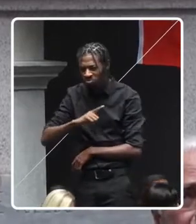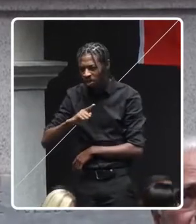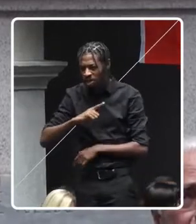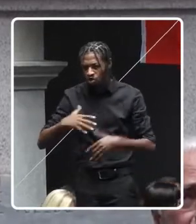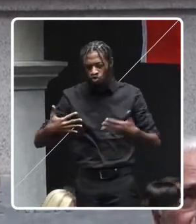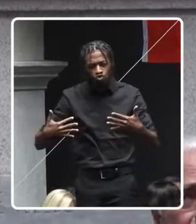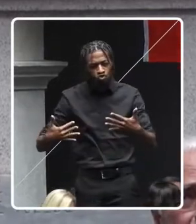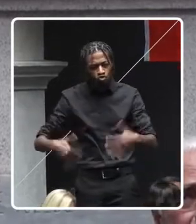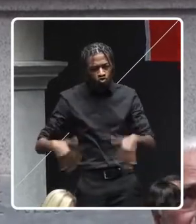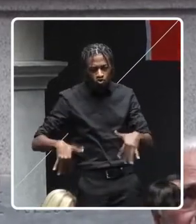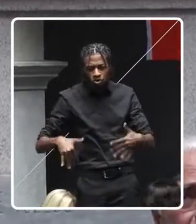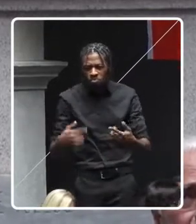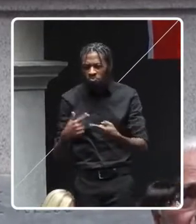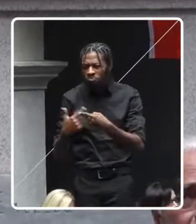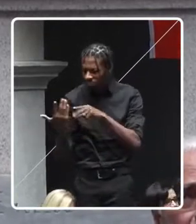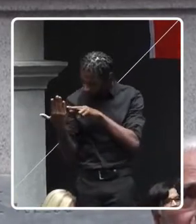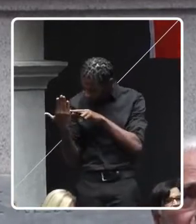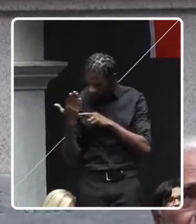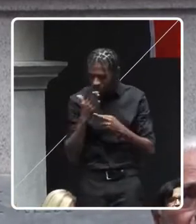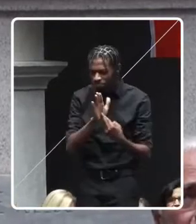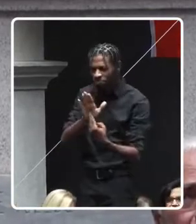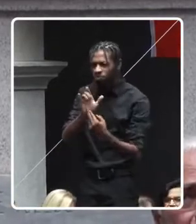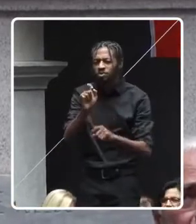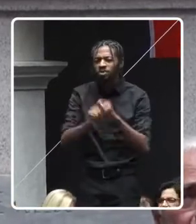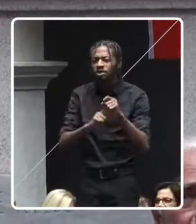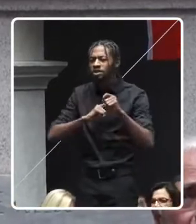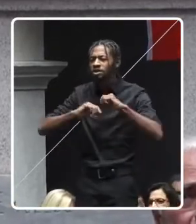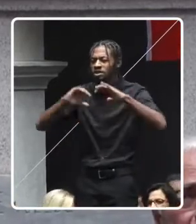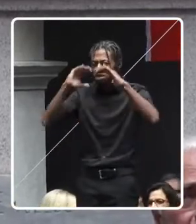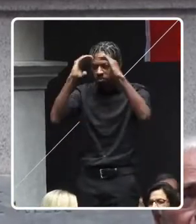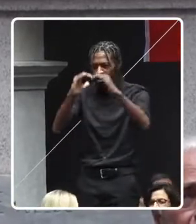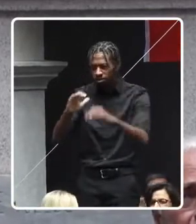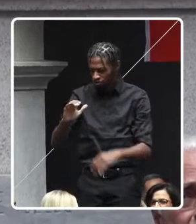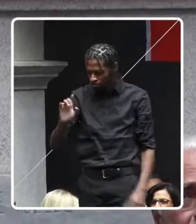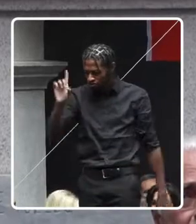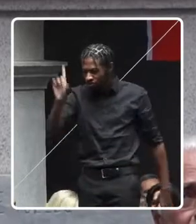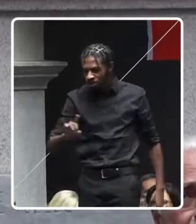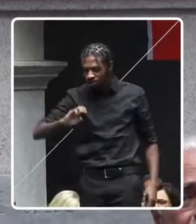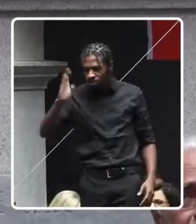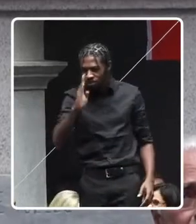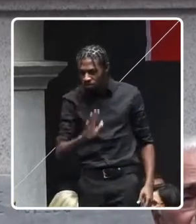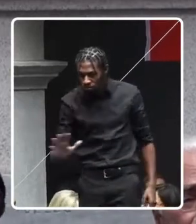porque representa o respeito ao direito no Brasil.